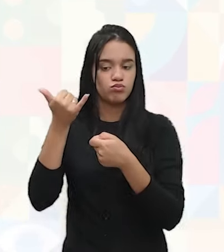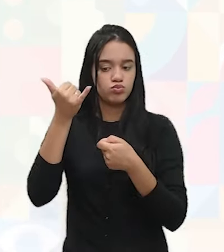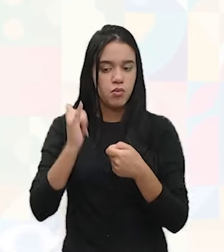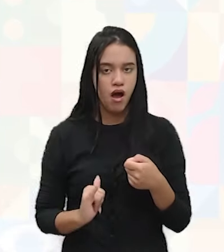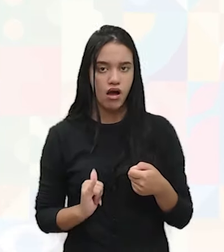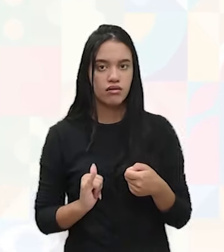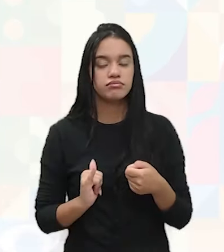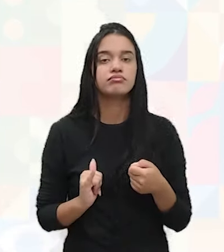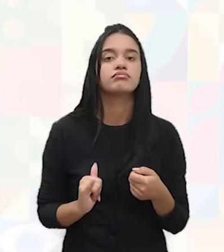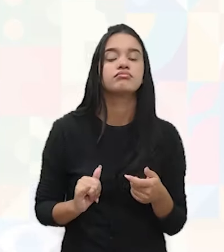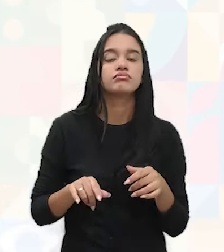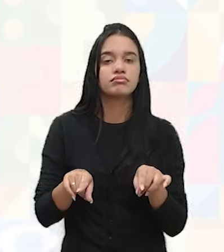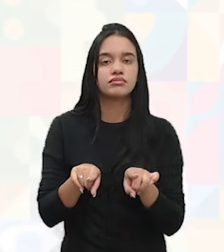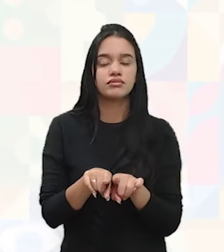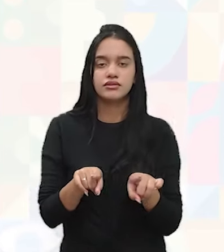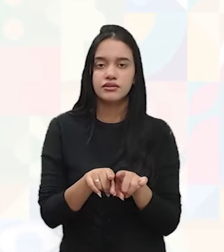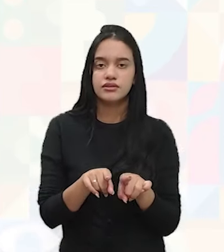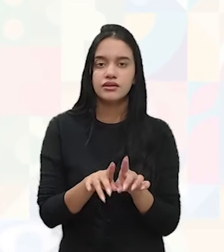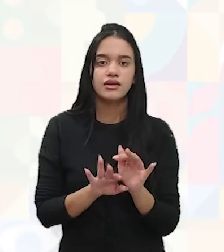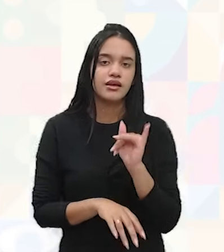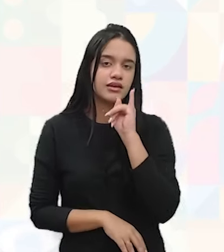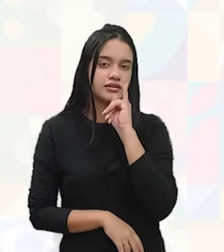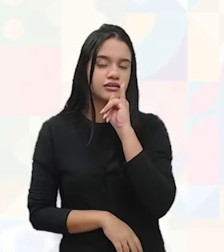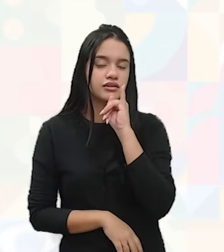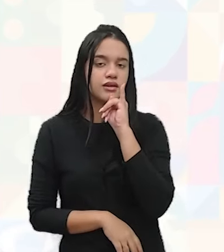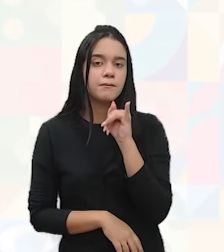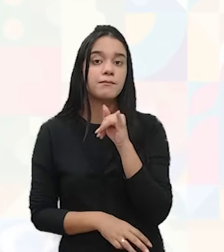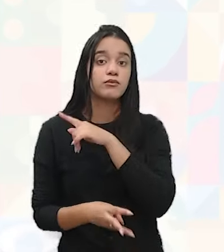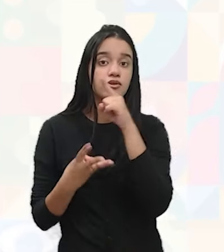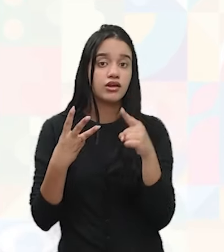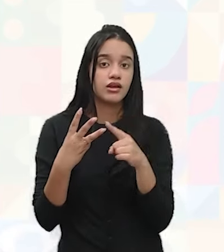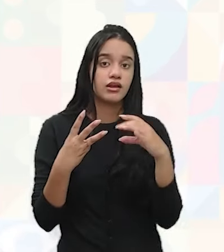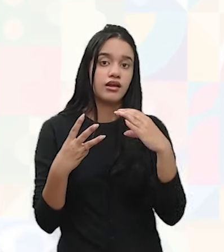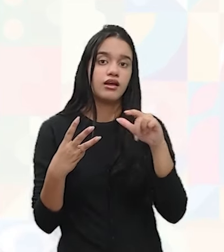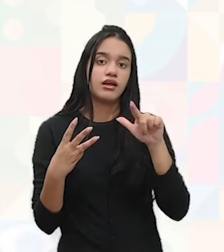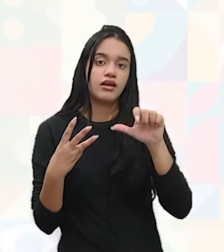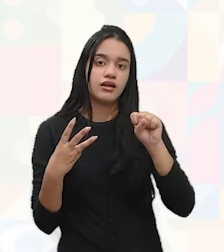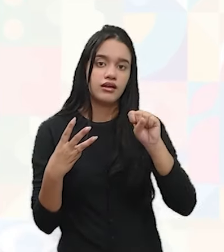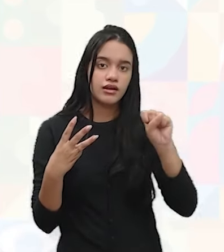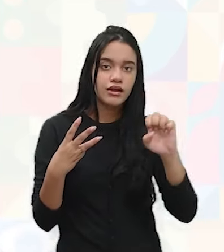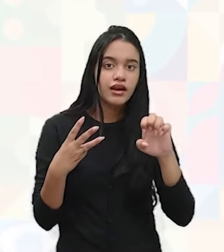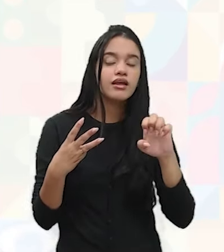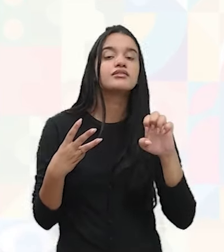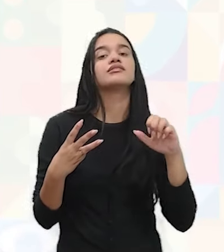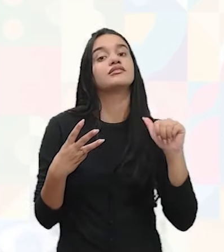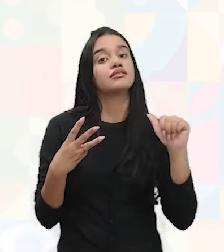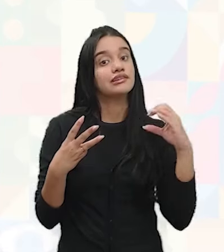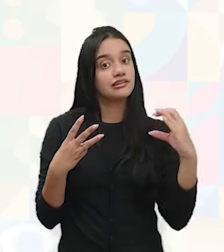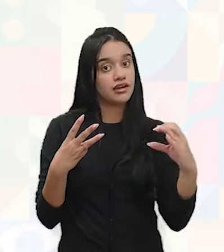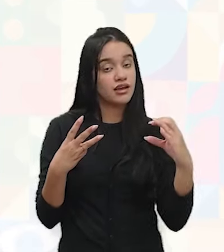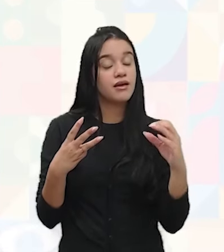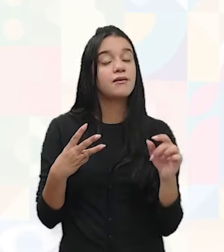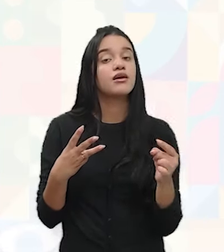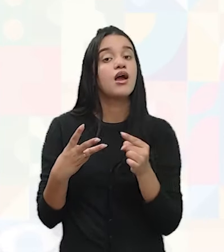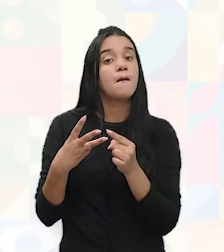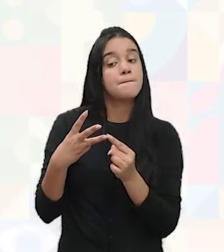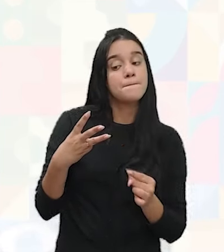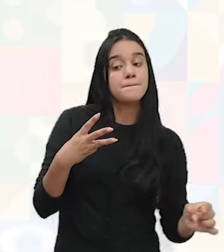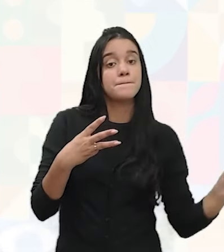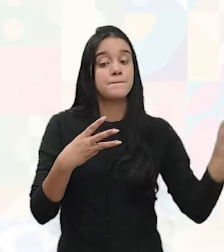deseg geniza o eh o incêndio classe C ele passa a ser de Classe A porque ele vai queimar na